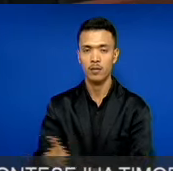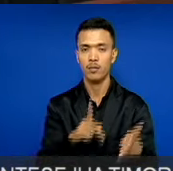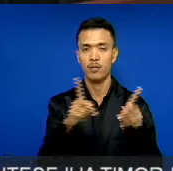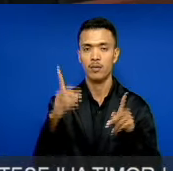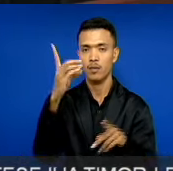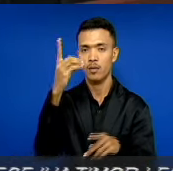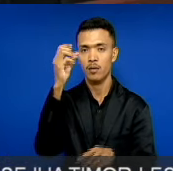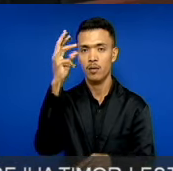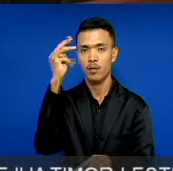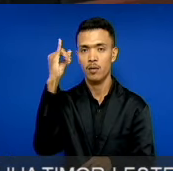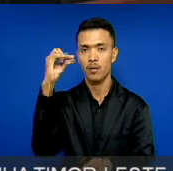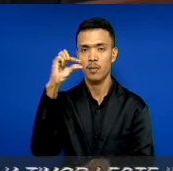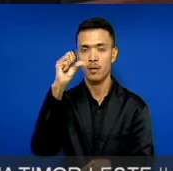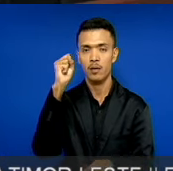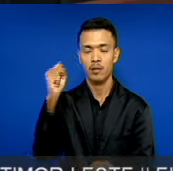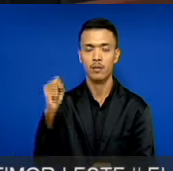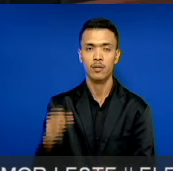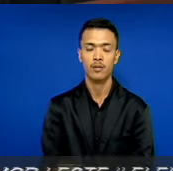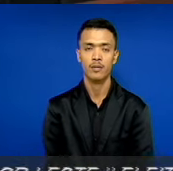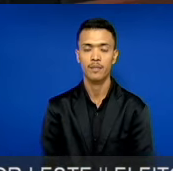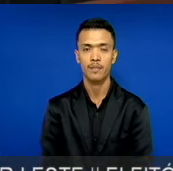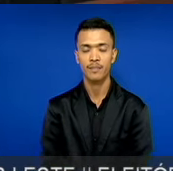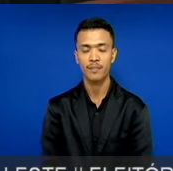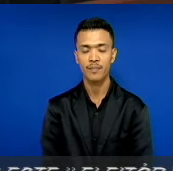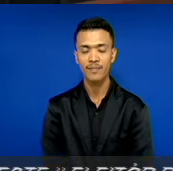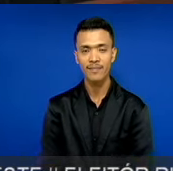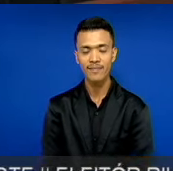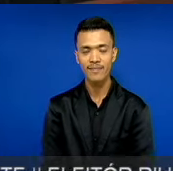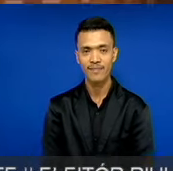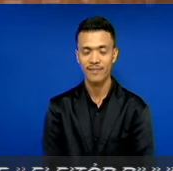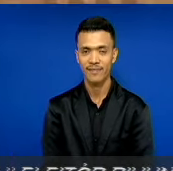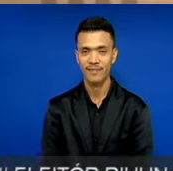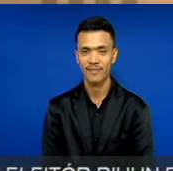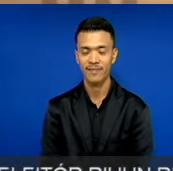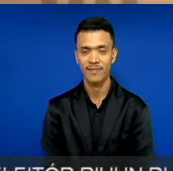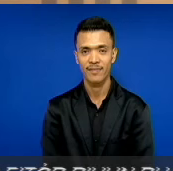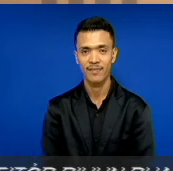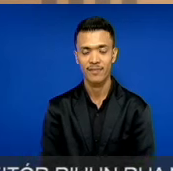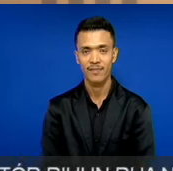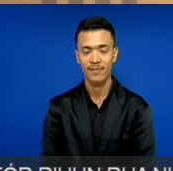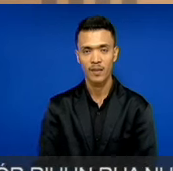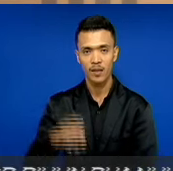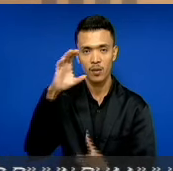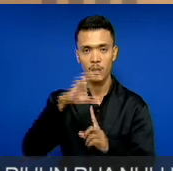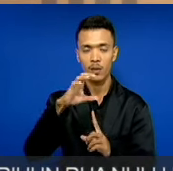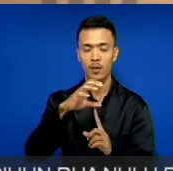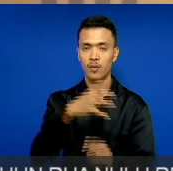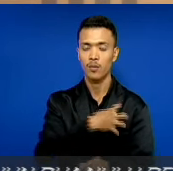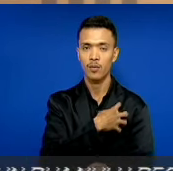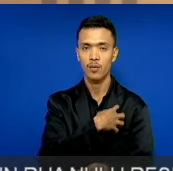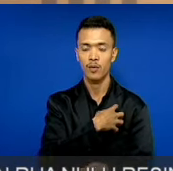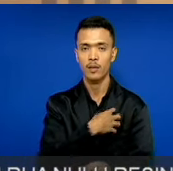dos Santos. Husi Kovalima Santiago Moniz ba RTTL. Comando Geral Penitelli